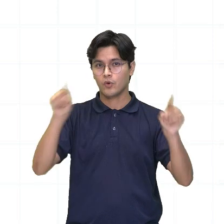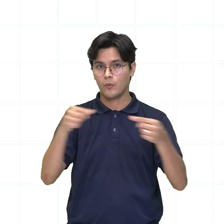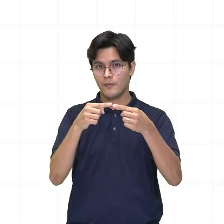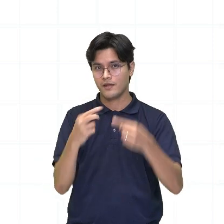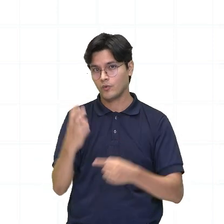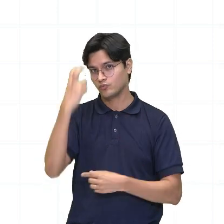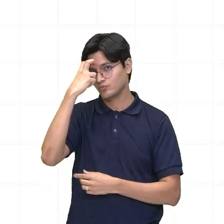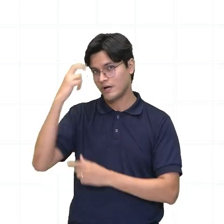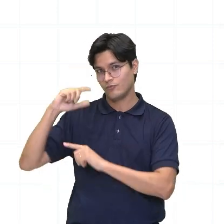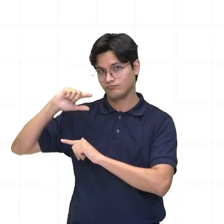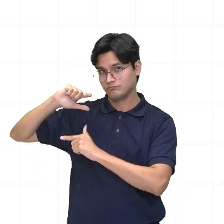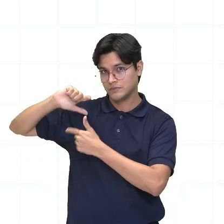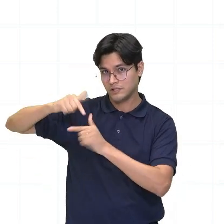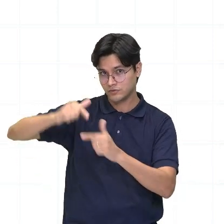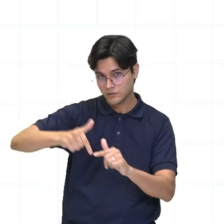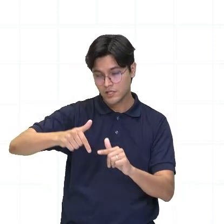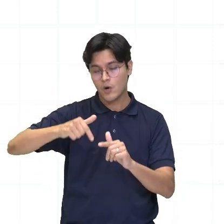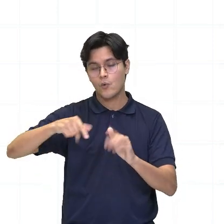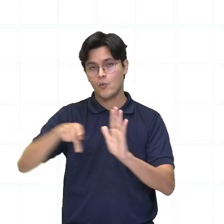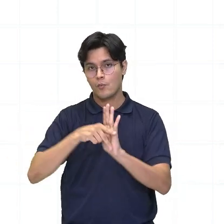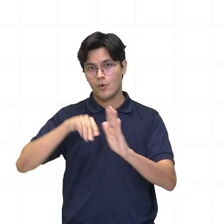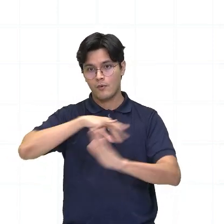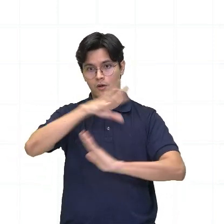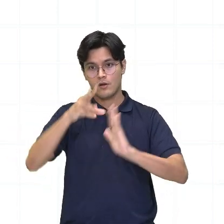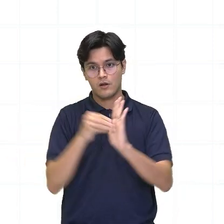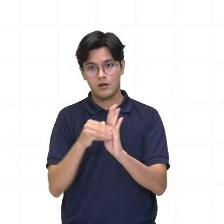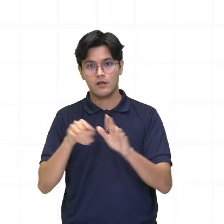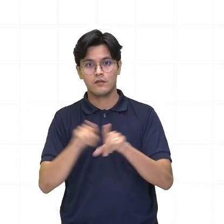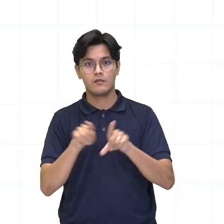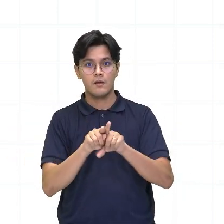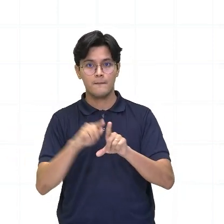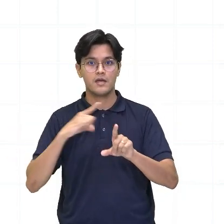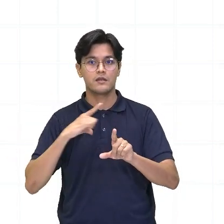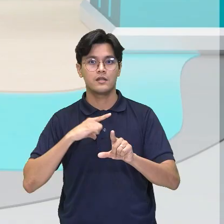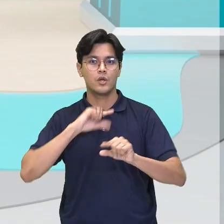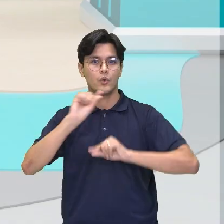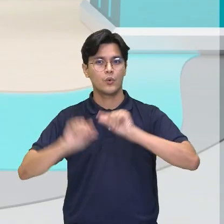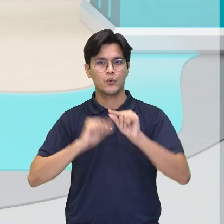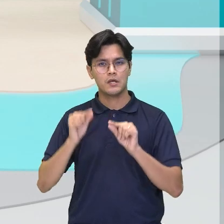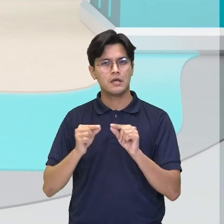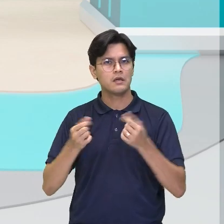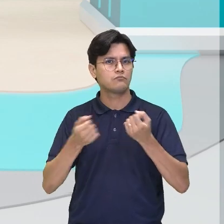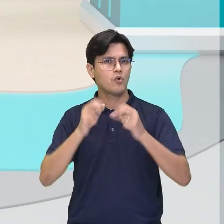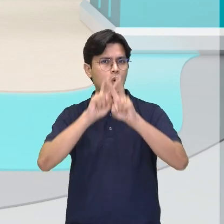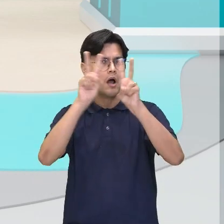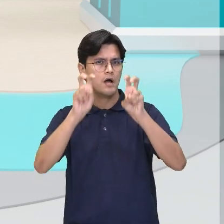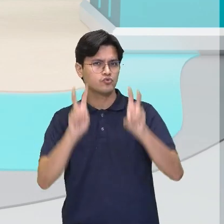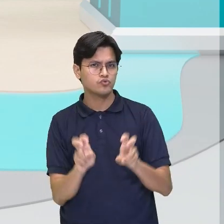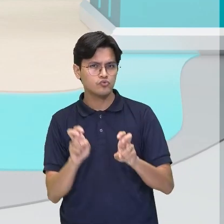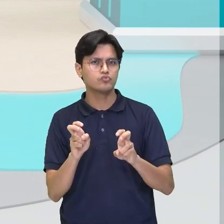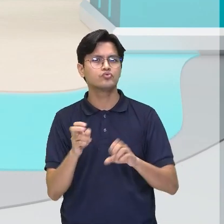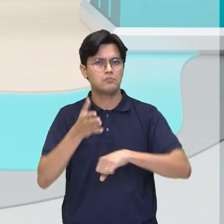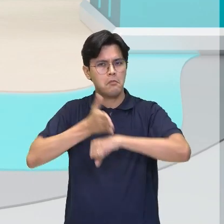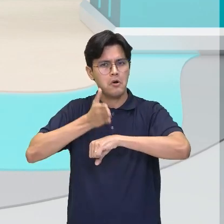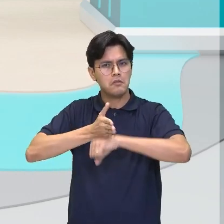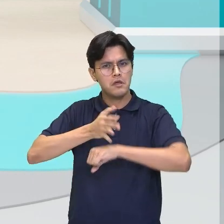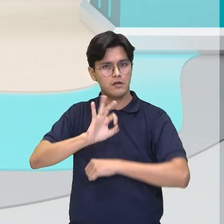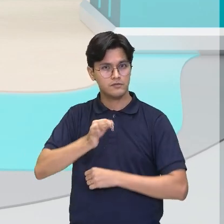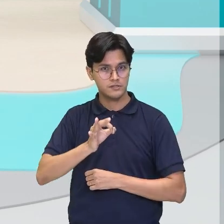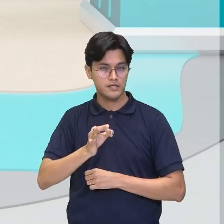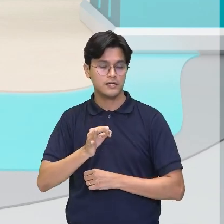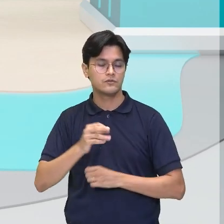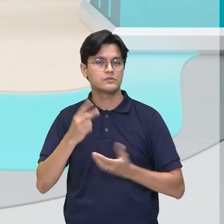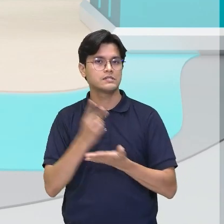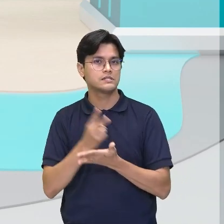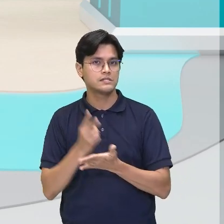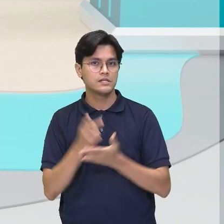a procedimentos e abordagens modernizantes, certo? Toda vez que nós estamos falando de cultura, de